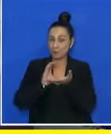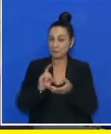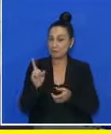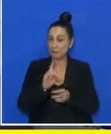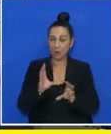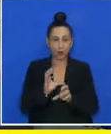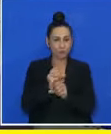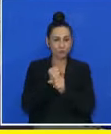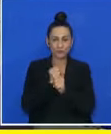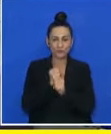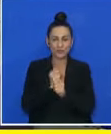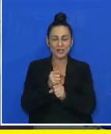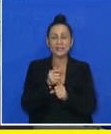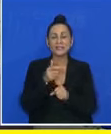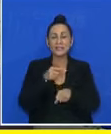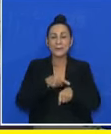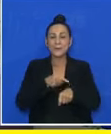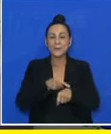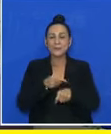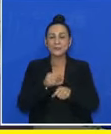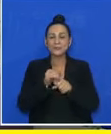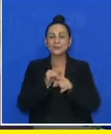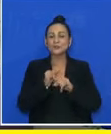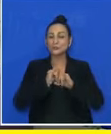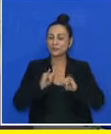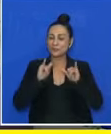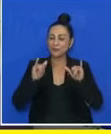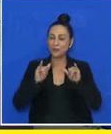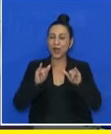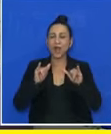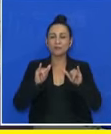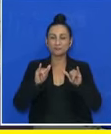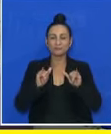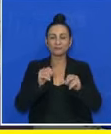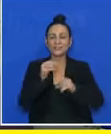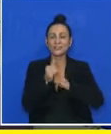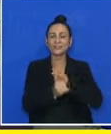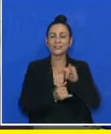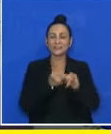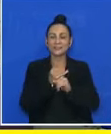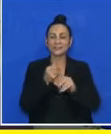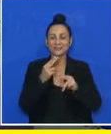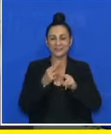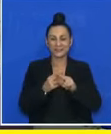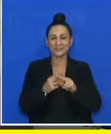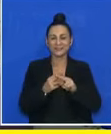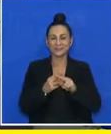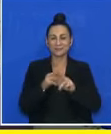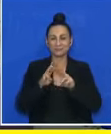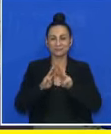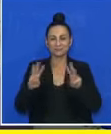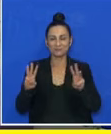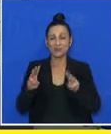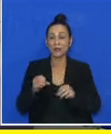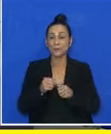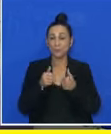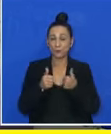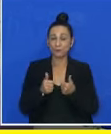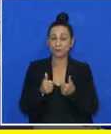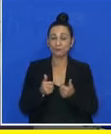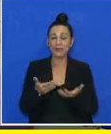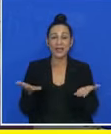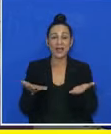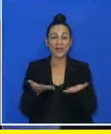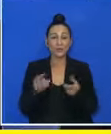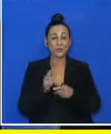acumula. Logo mais, todos os detalhes estarão publicados na página da Caixa na internet. Bem, aqui